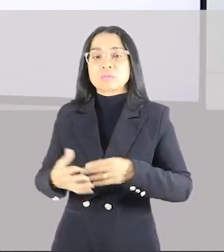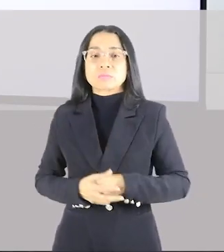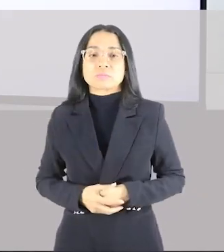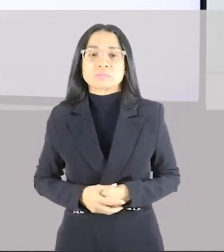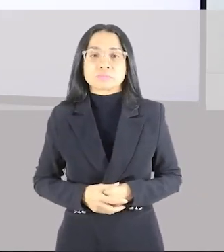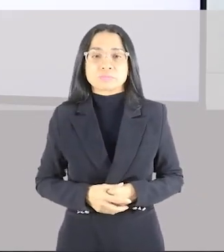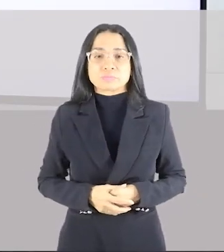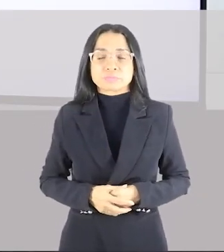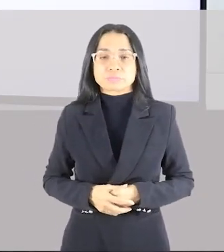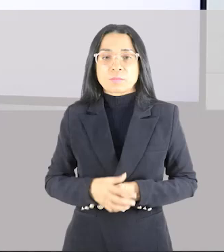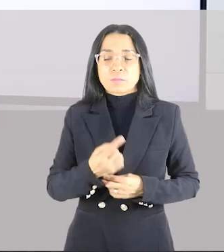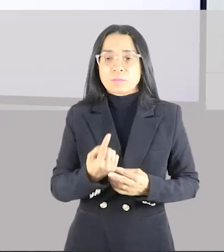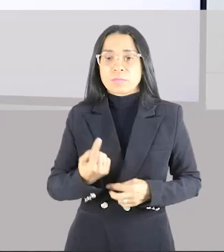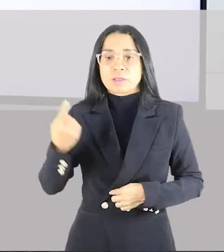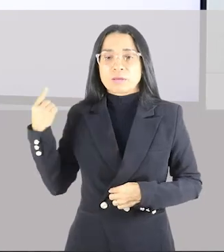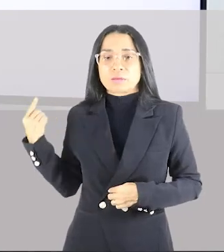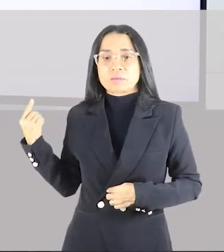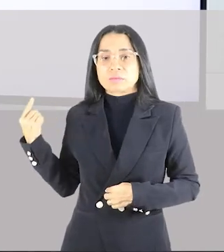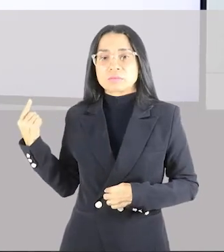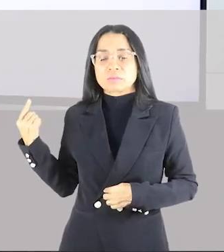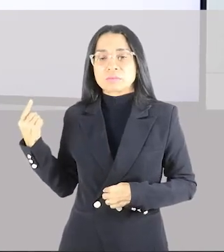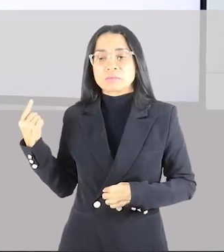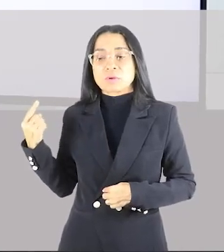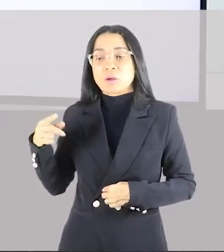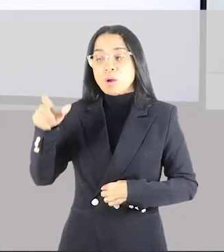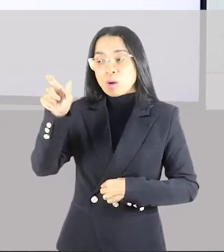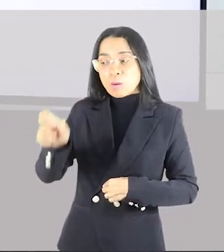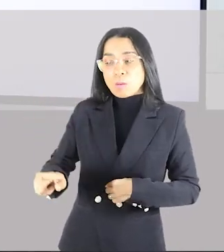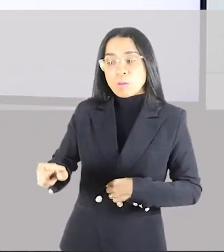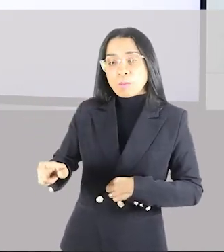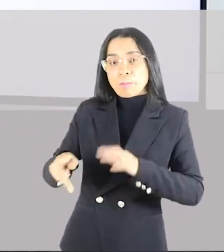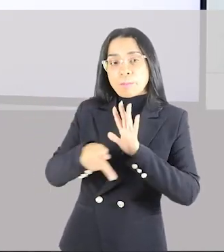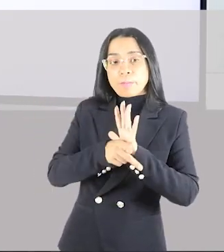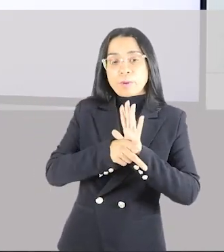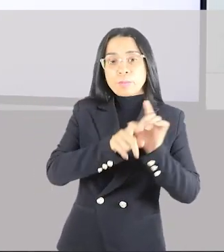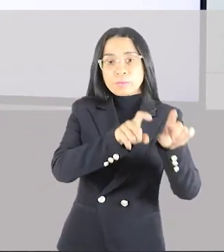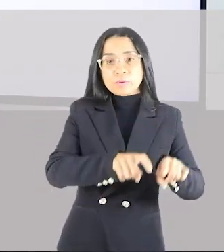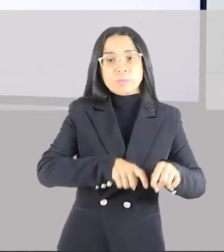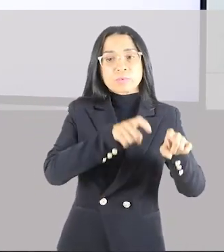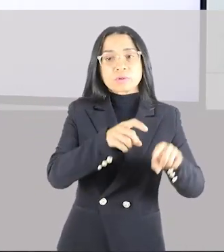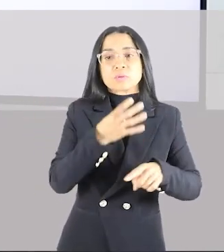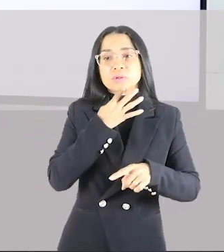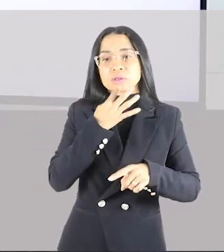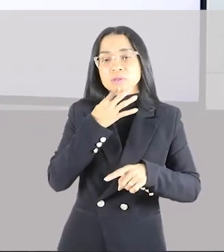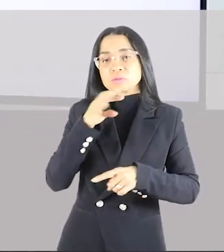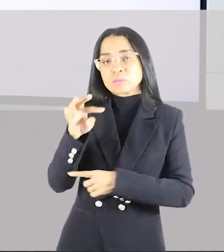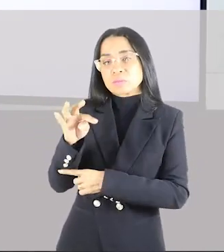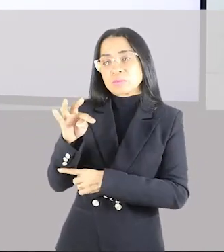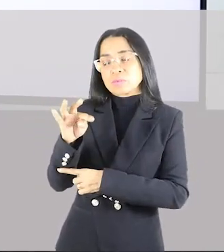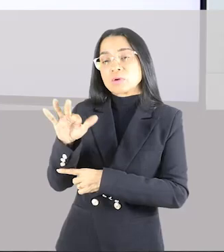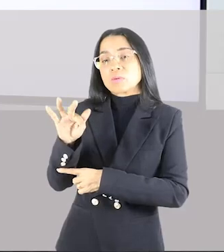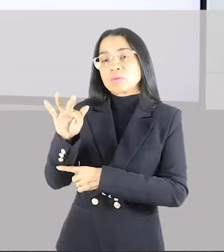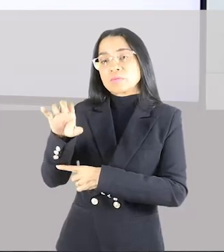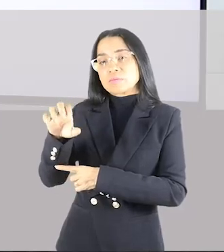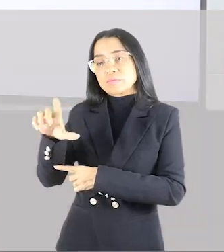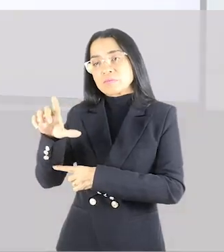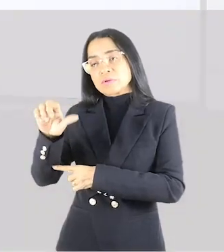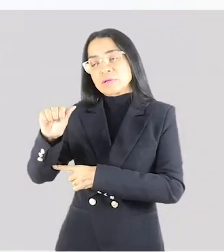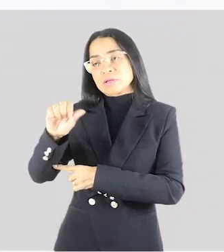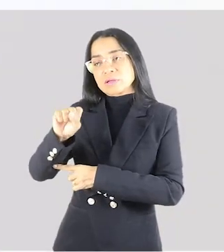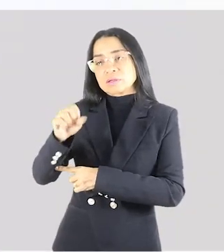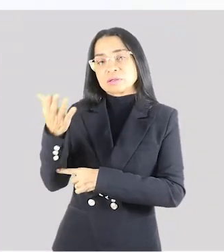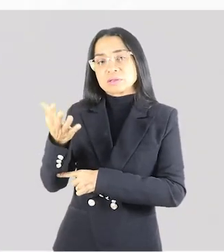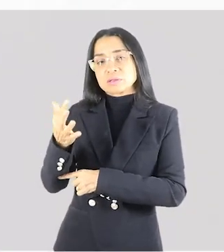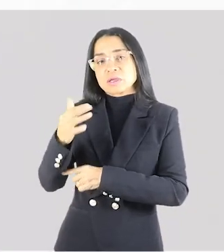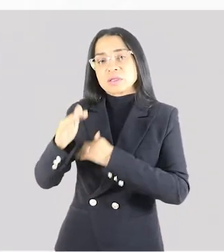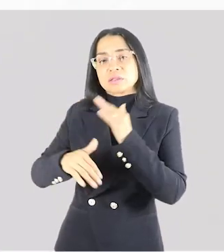Os camponeses, eles eram conhecidos como felas, né, e desempenhavam um papel crucial na economia produtiva e na execução dos